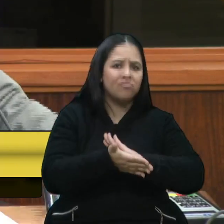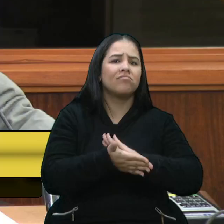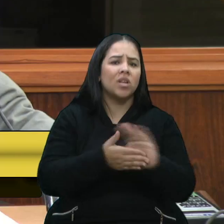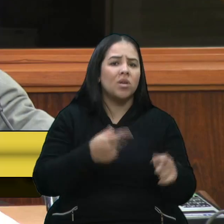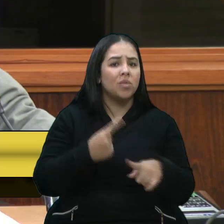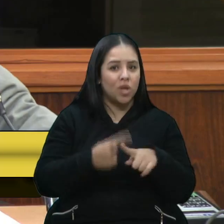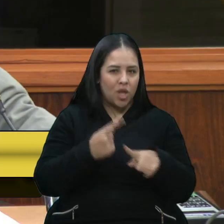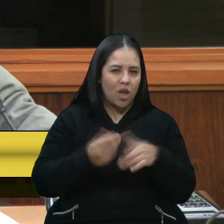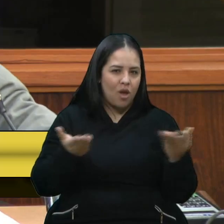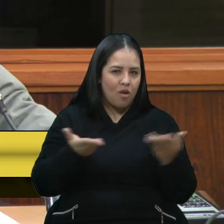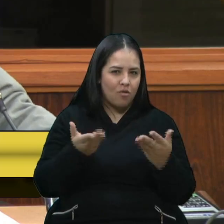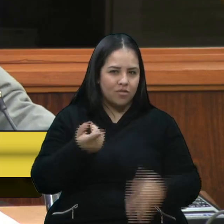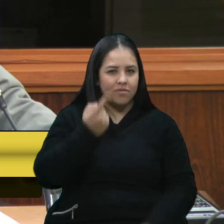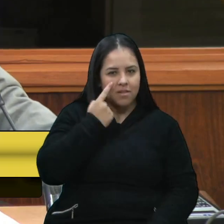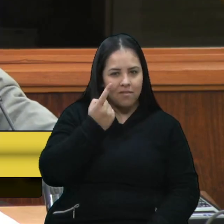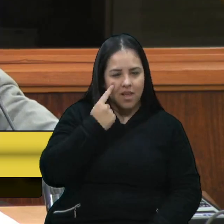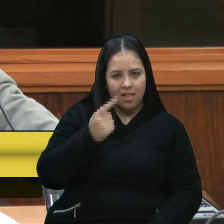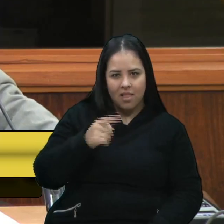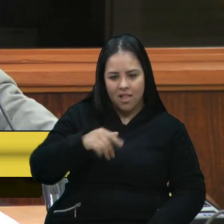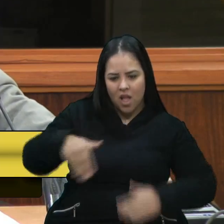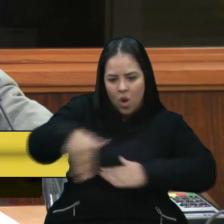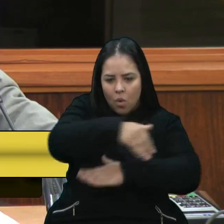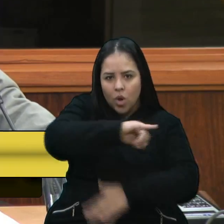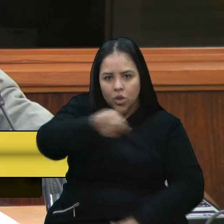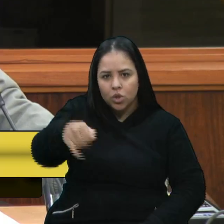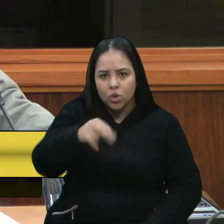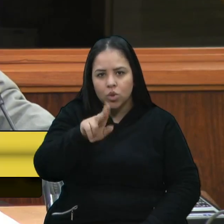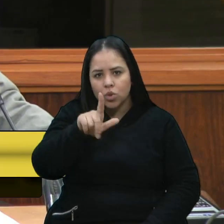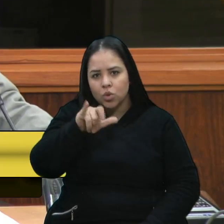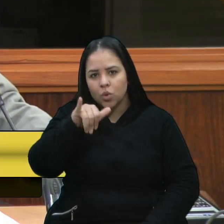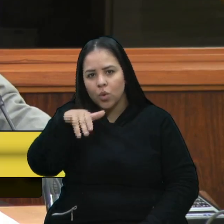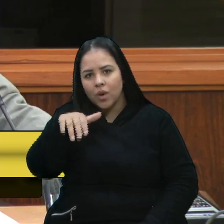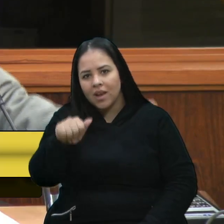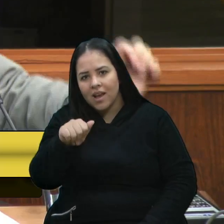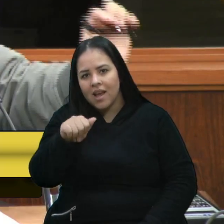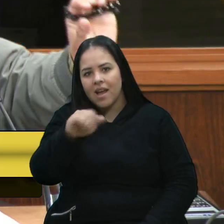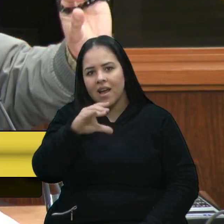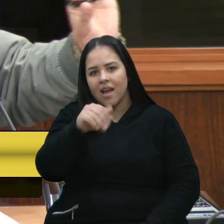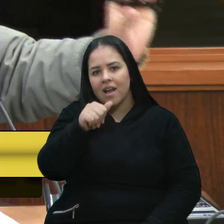observa aí na própria Júlia de Castilho, um trabalho gratificante, né? Aquelas